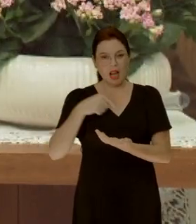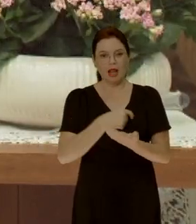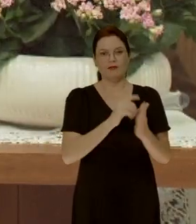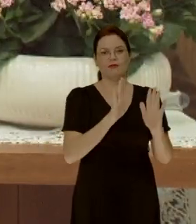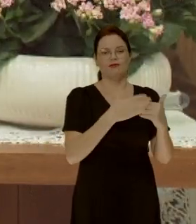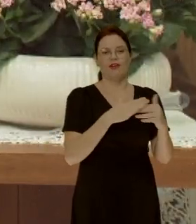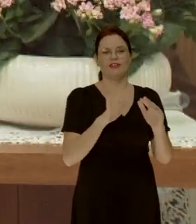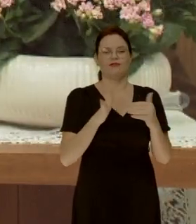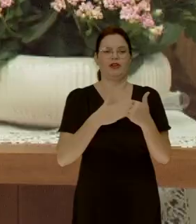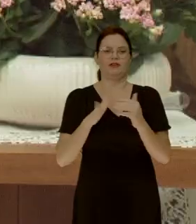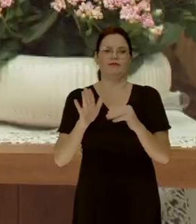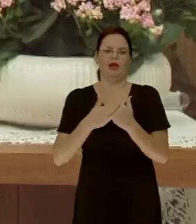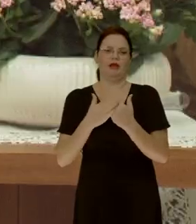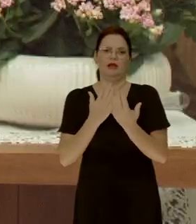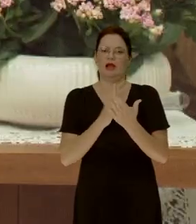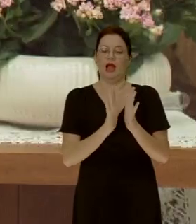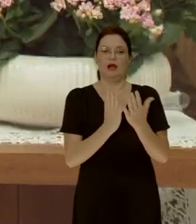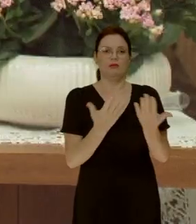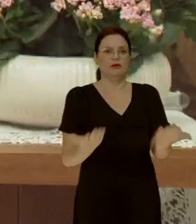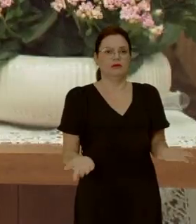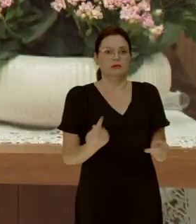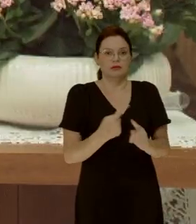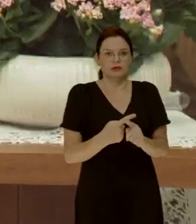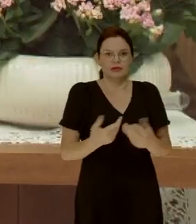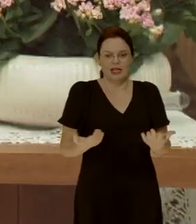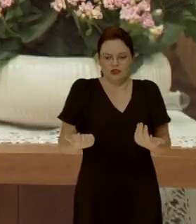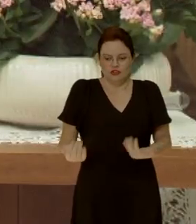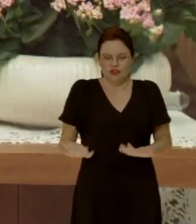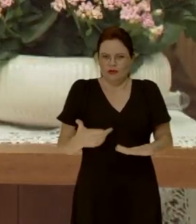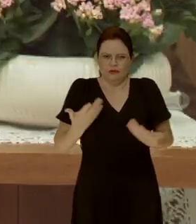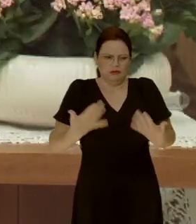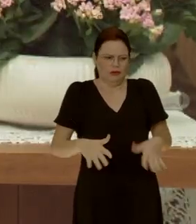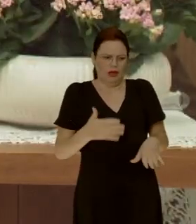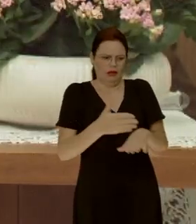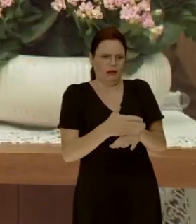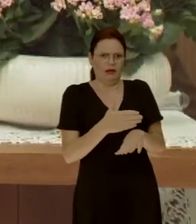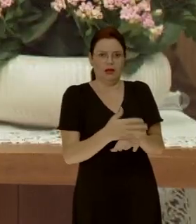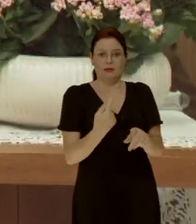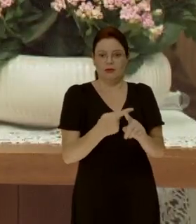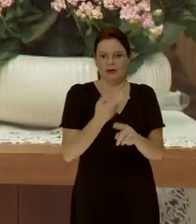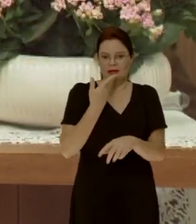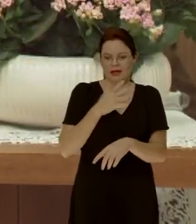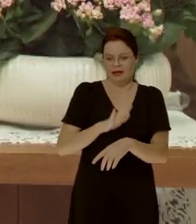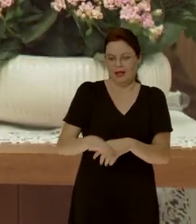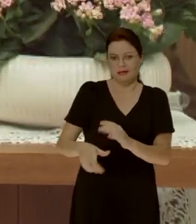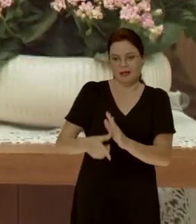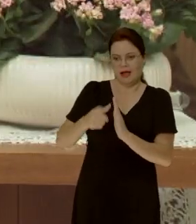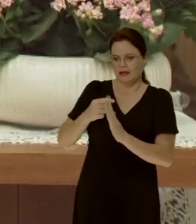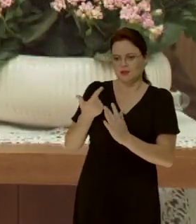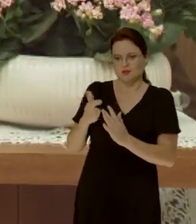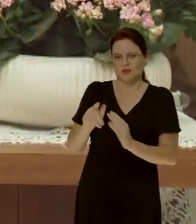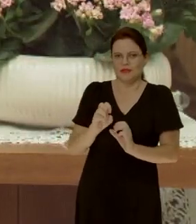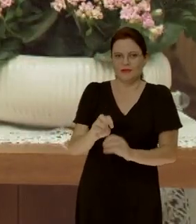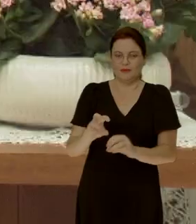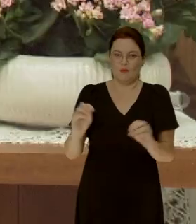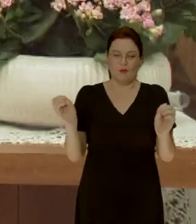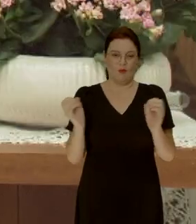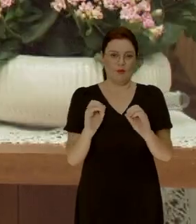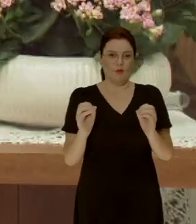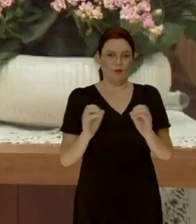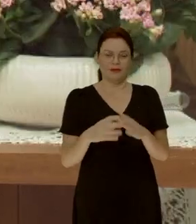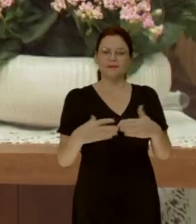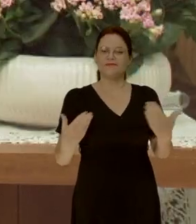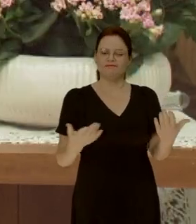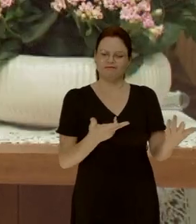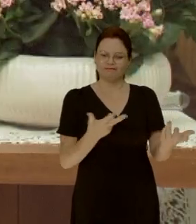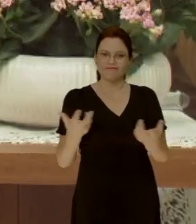não entra lá, porque não foi criado para isso, não foi orientado para isso. O mundo está